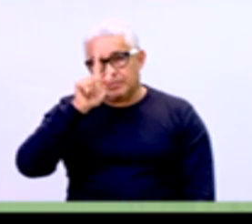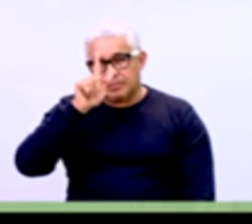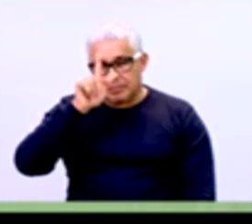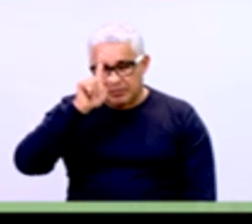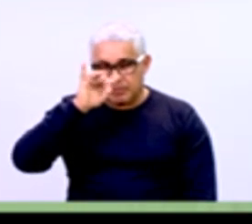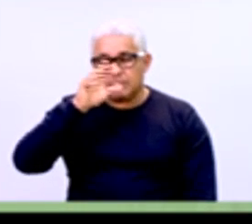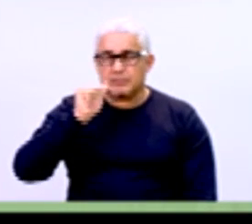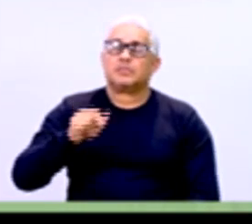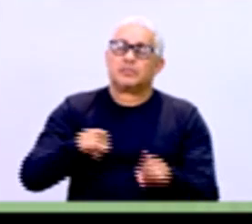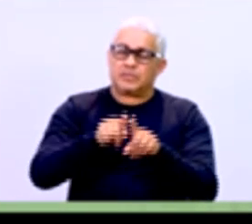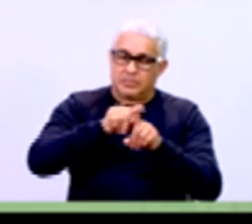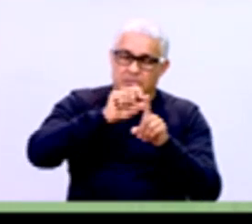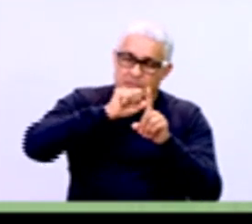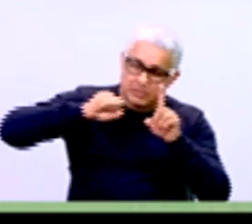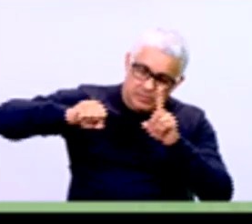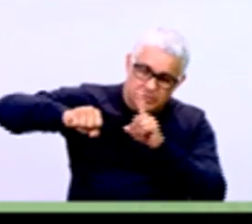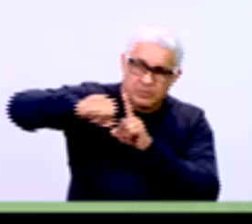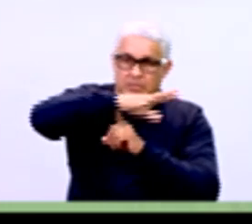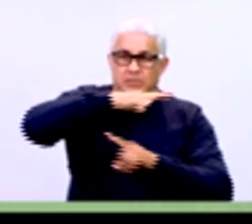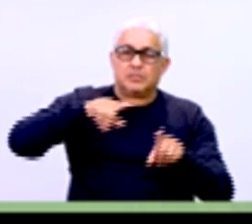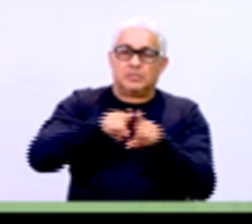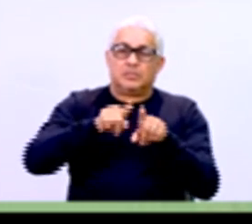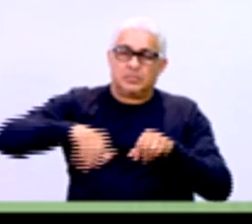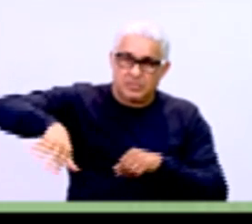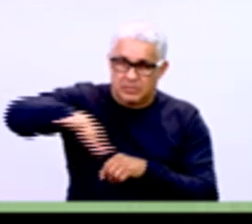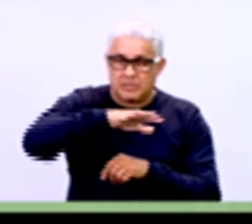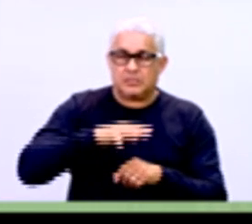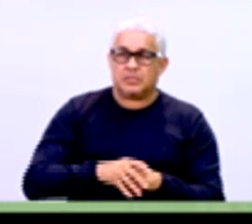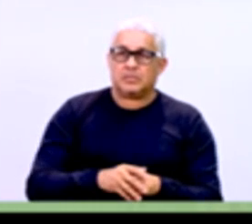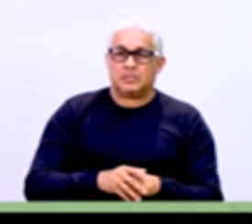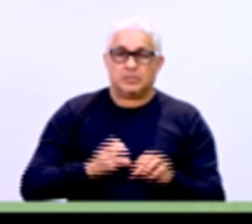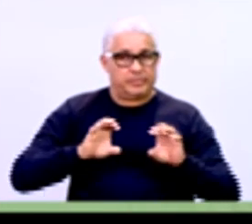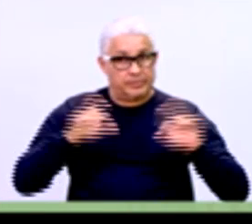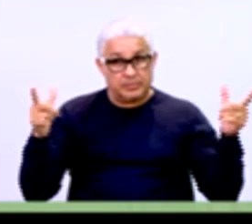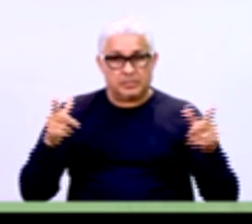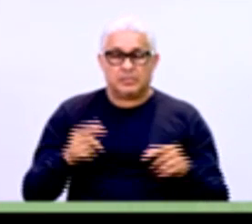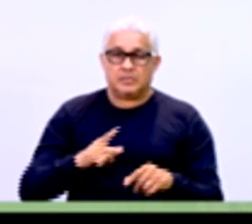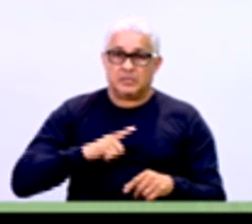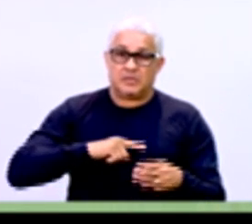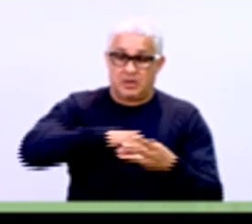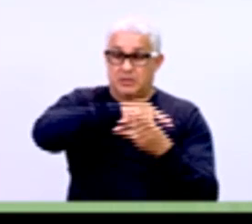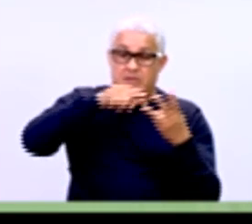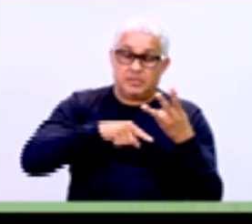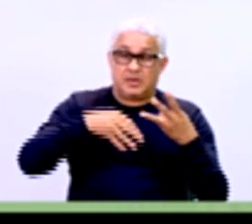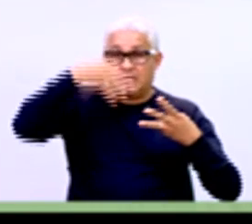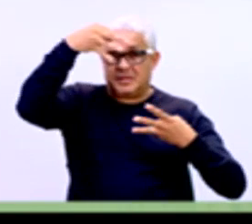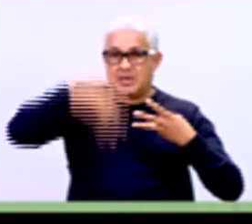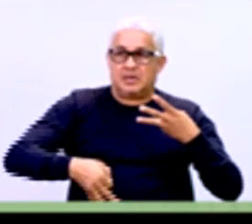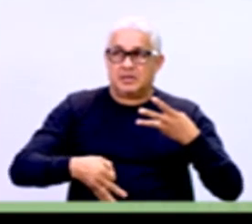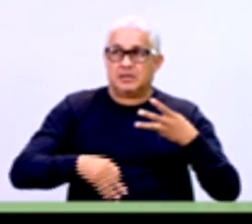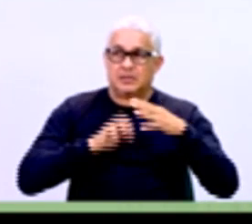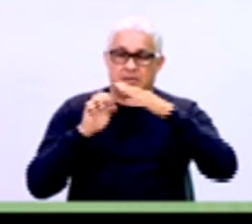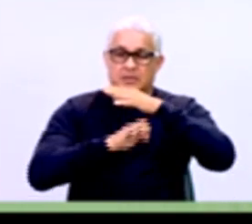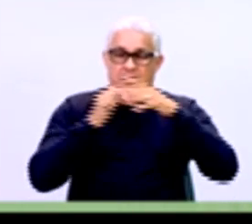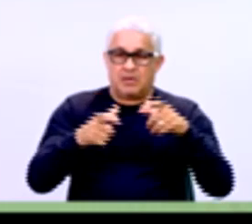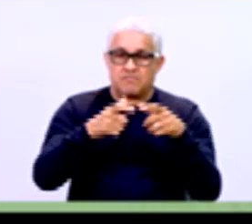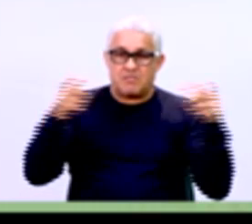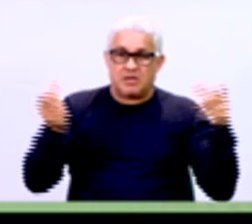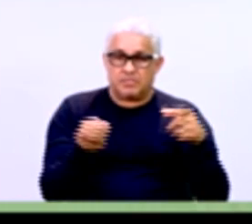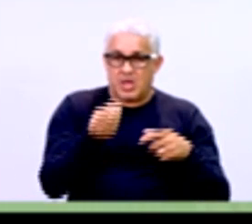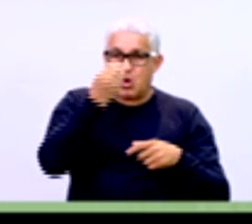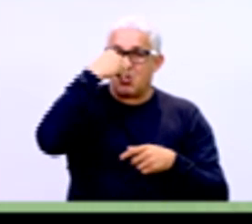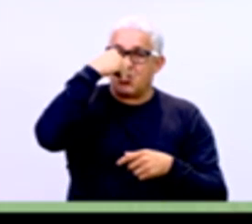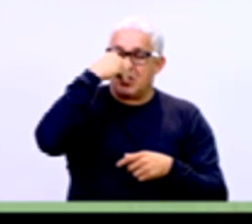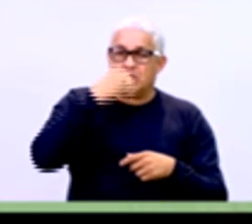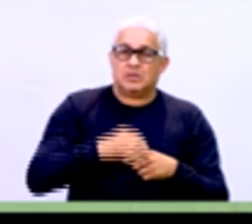questão ambiental, é lógico. Então, vamos observar 3 formas corretas de uma empresa aumentar seus lucros por